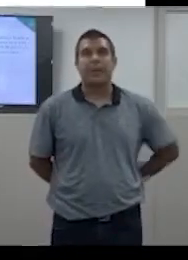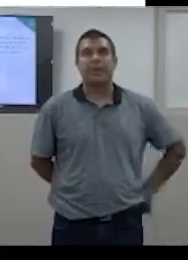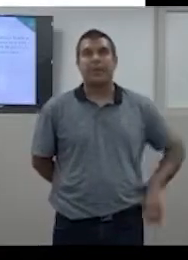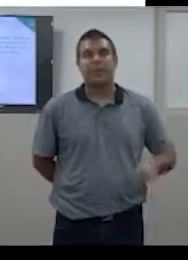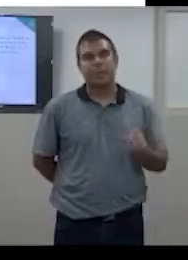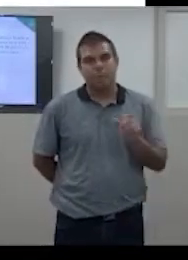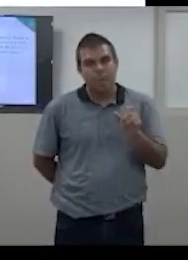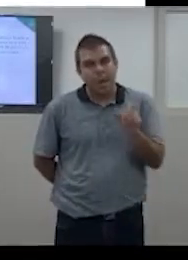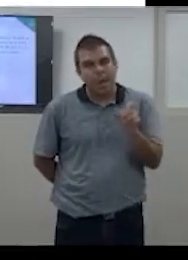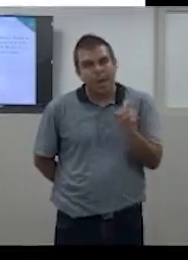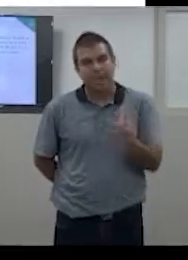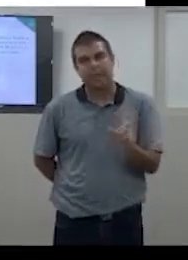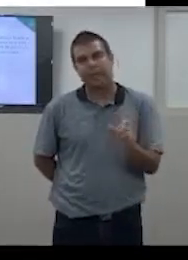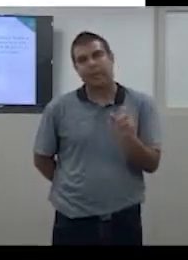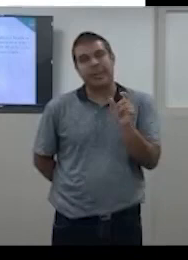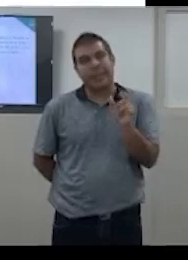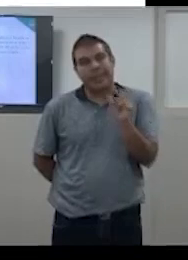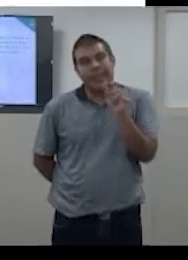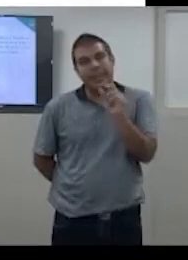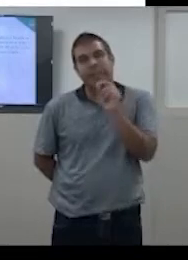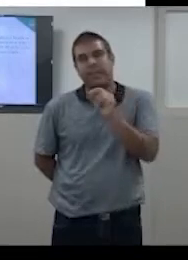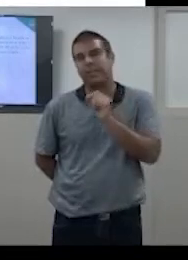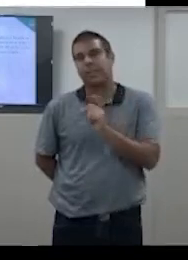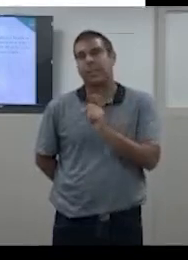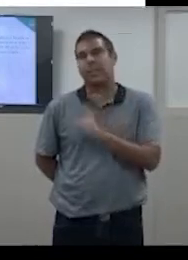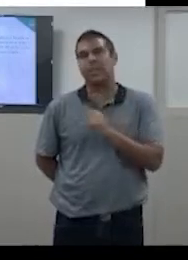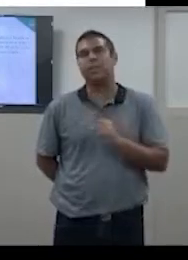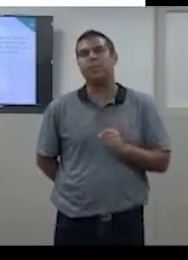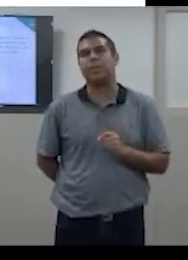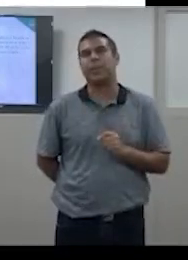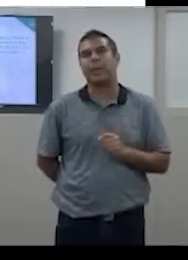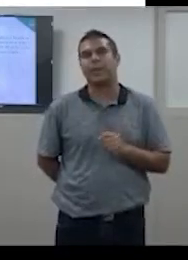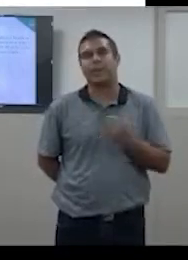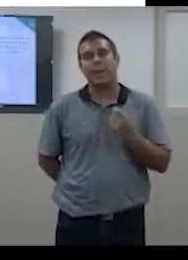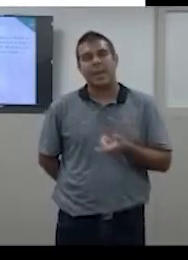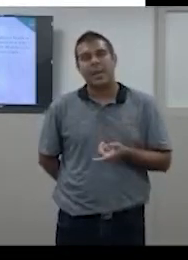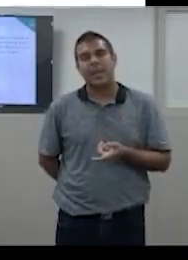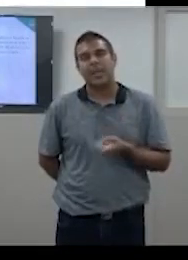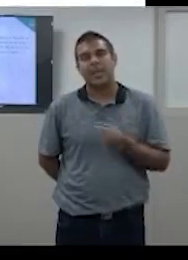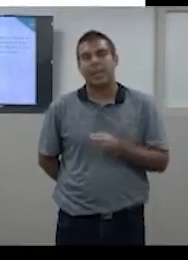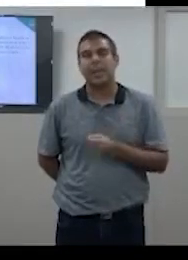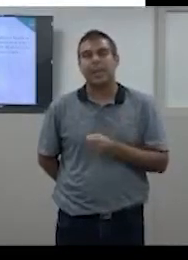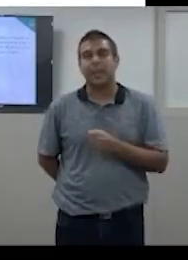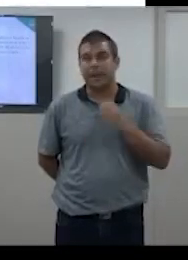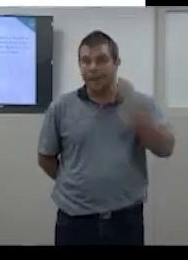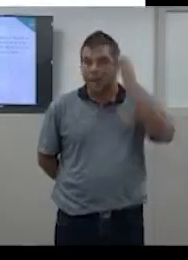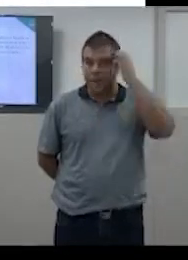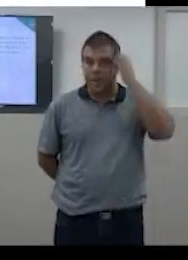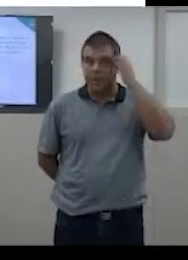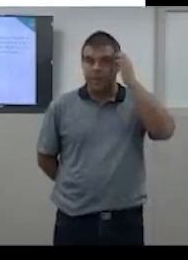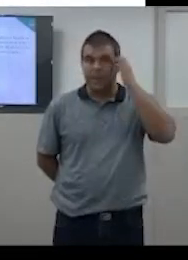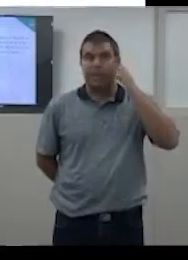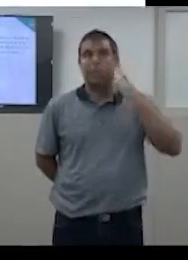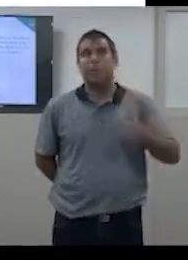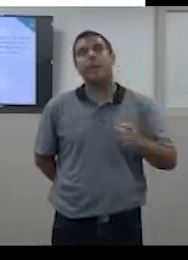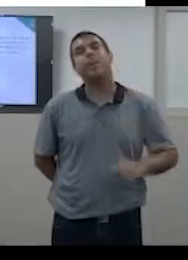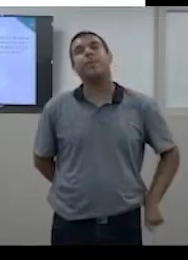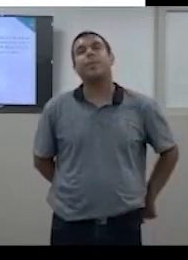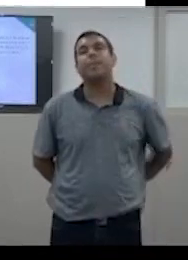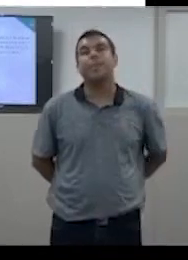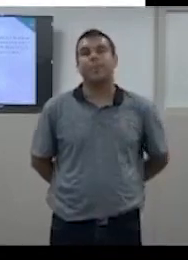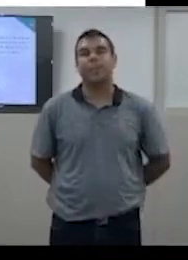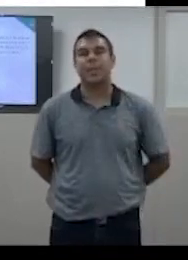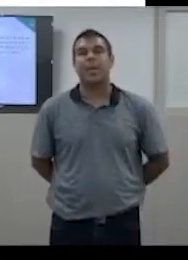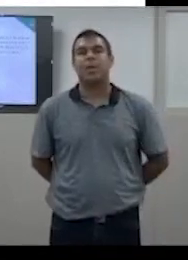ali. Às vezes você pode compactar na física as 6 últimas casas e representar com uma letra K. Então assim, isso